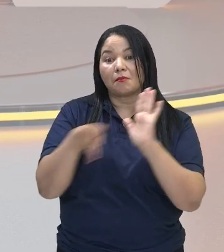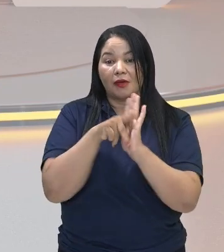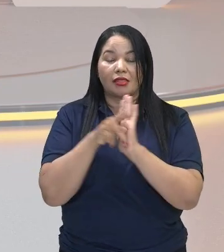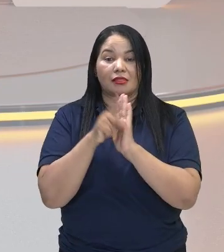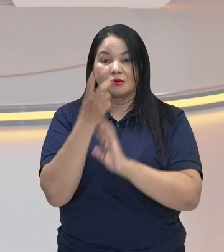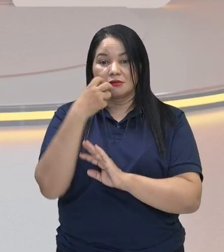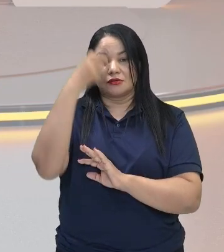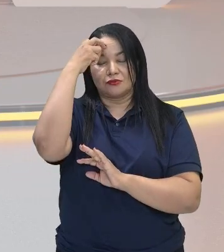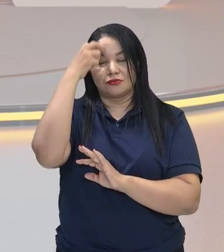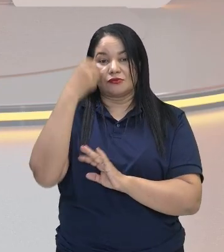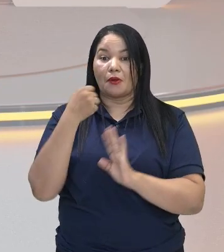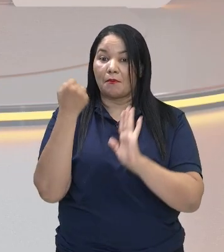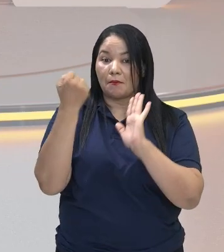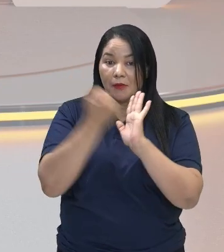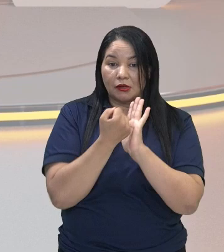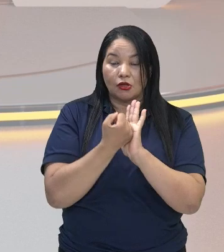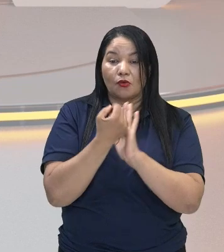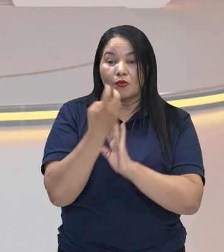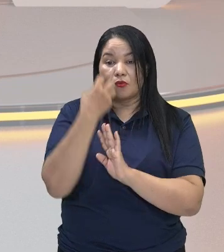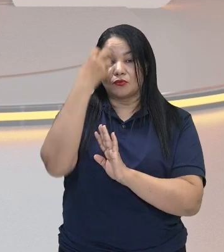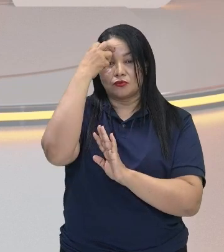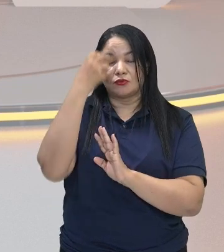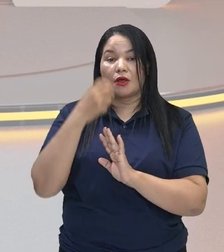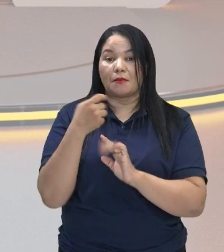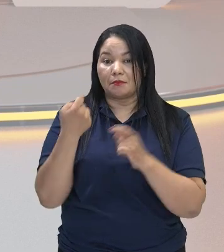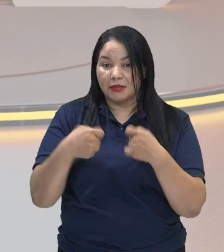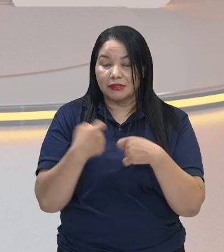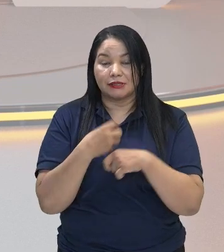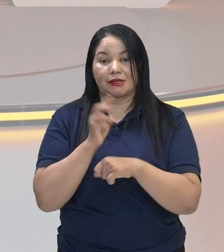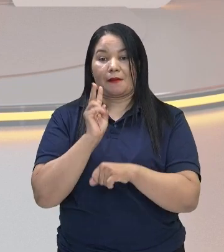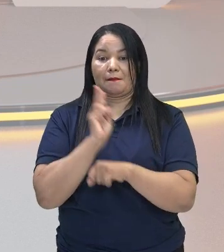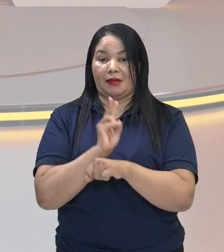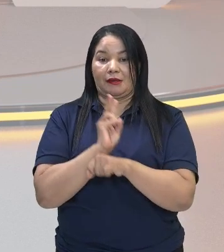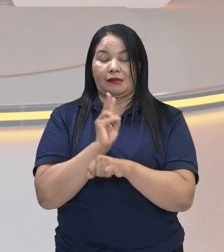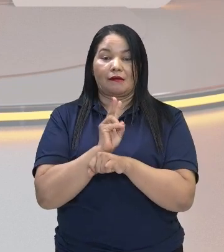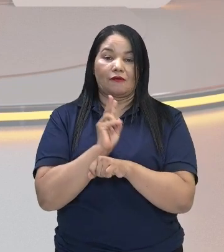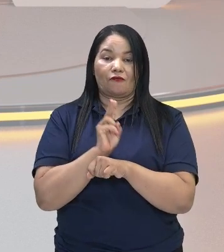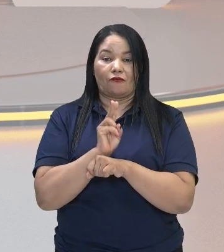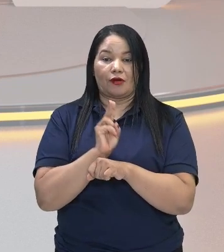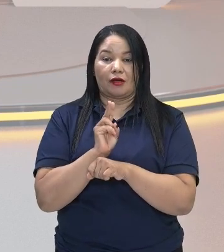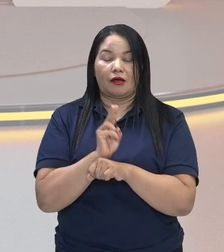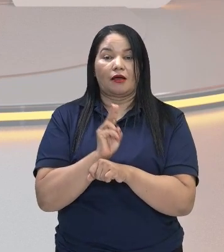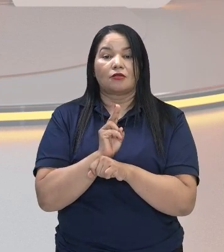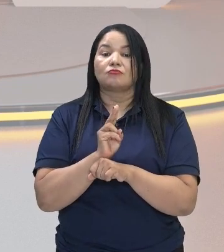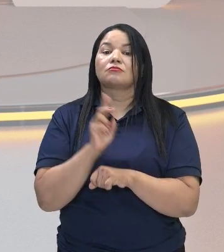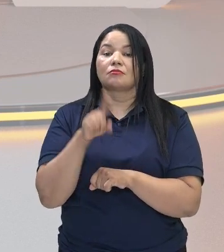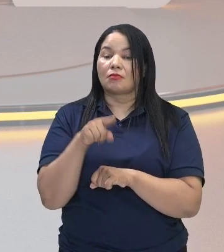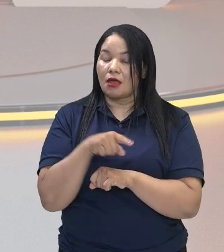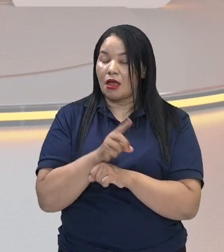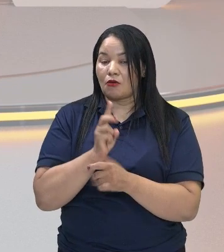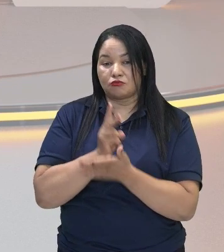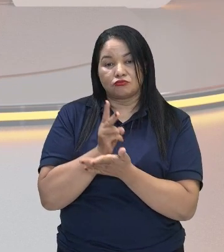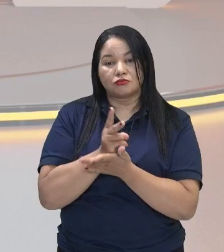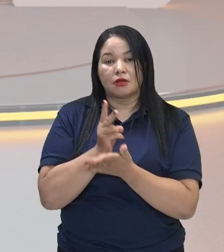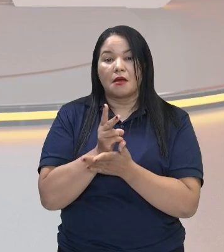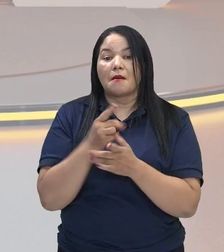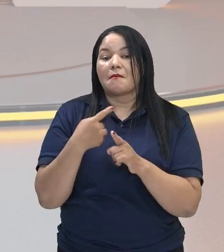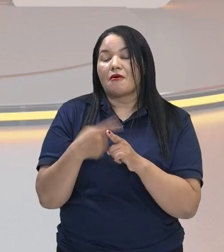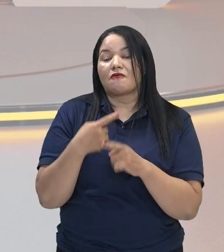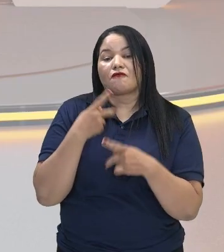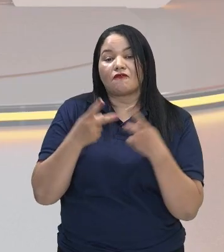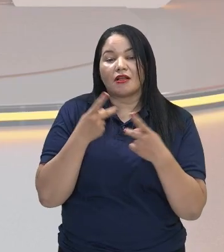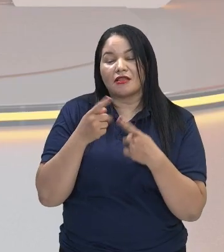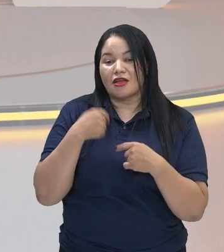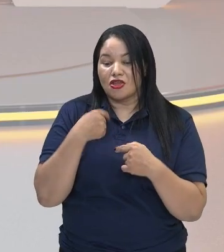é patrimônio cultural que deve ser preservado, mantido, para dizer, eu estou no